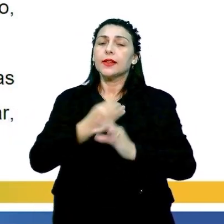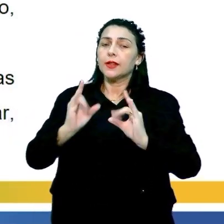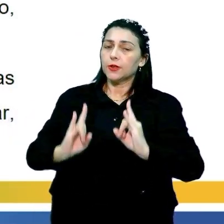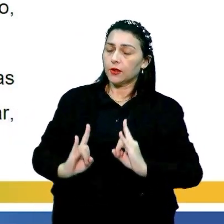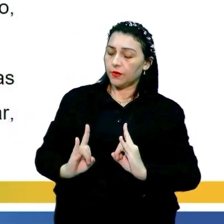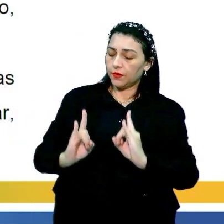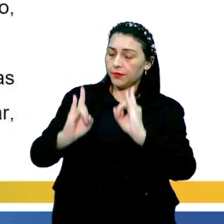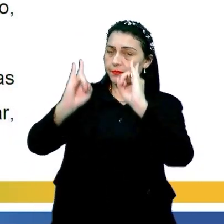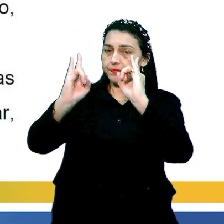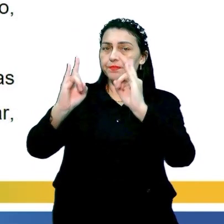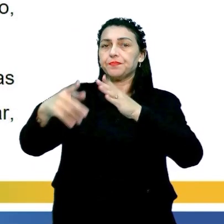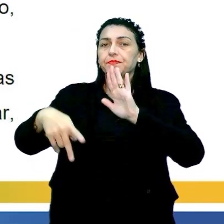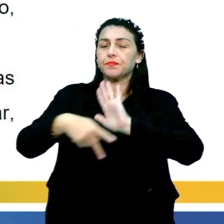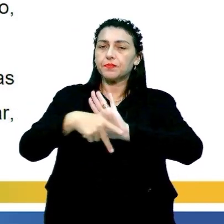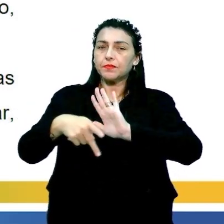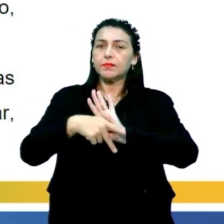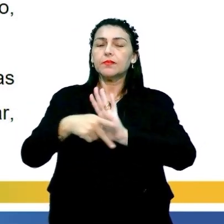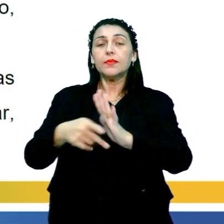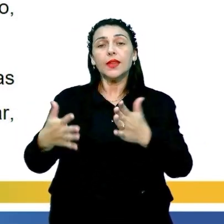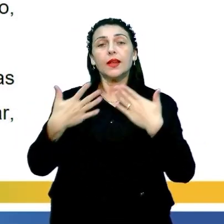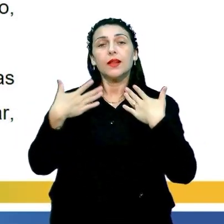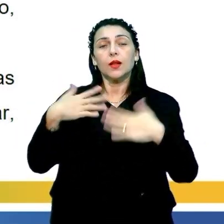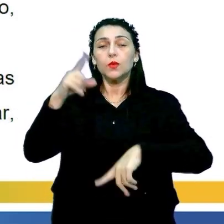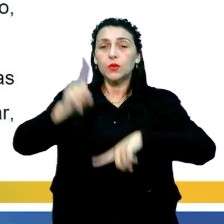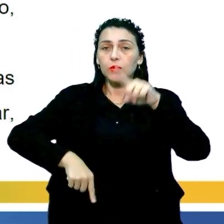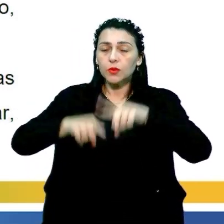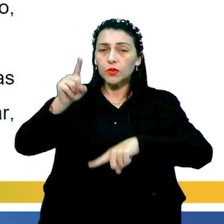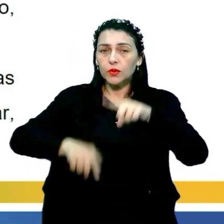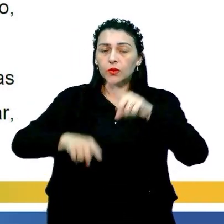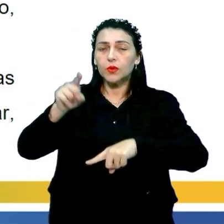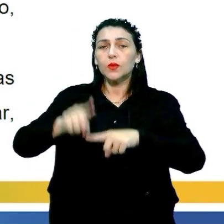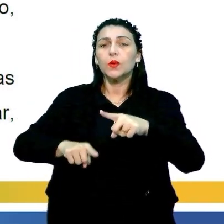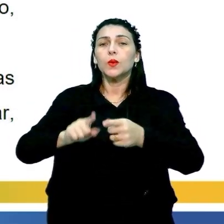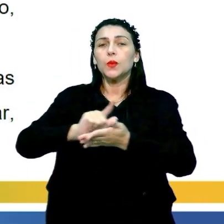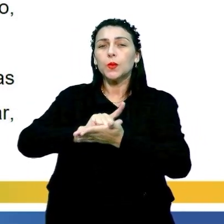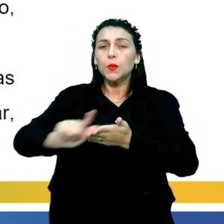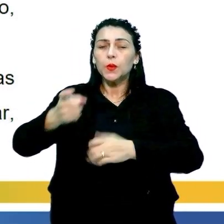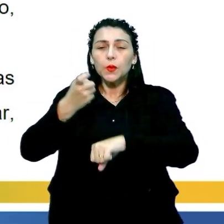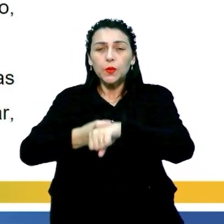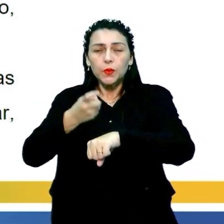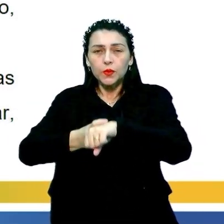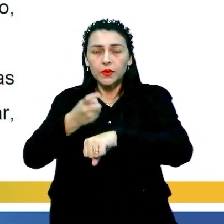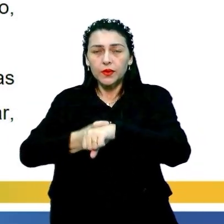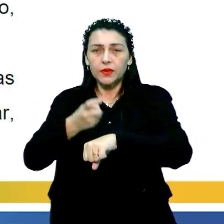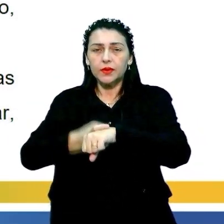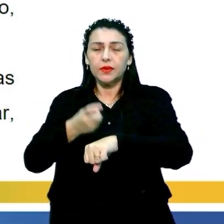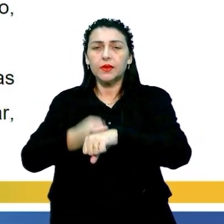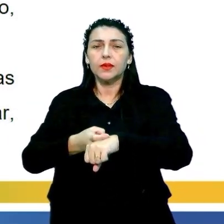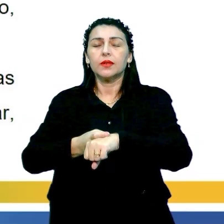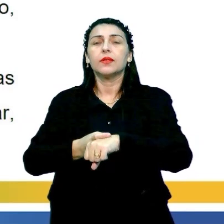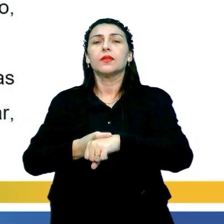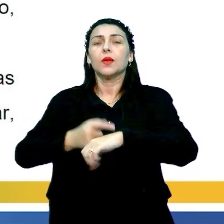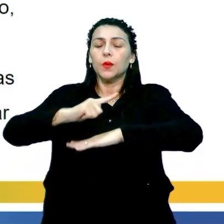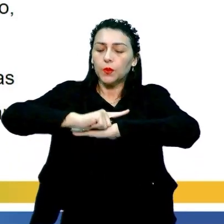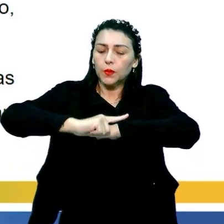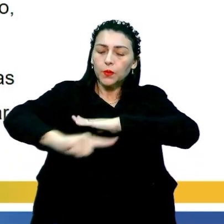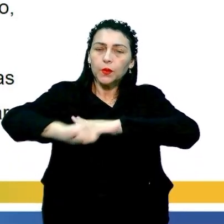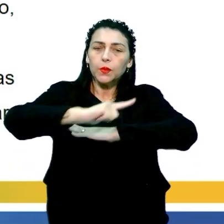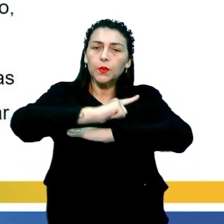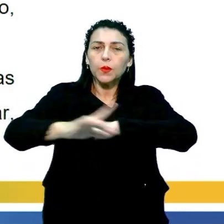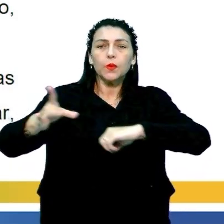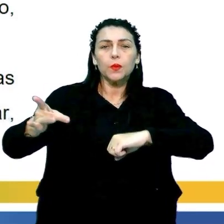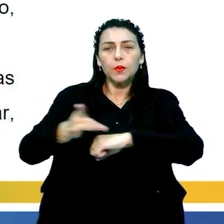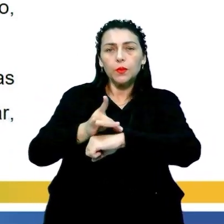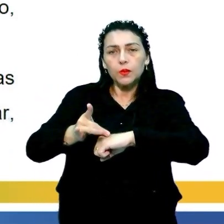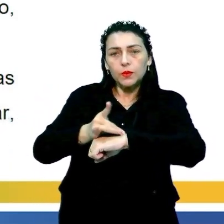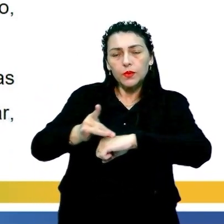tudo mais, propriedades caloríferas dos materiais, o cimento, né? O asfalto, que eu estou repetindo